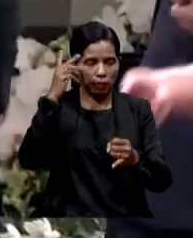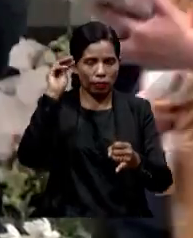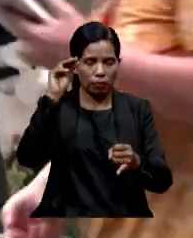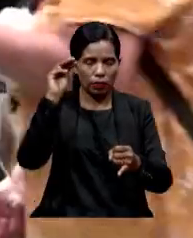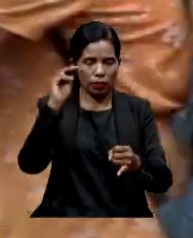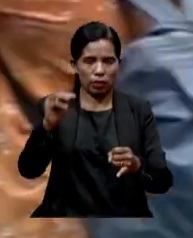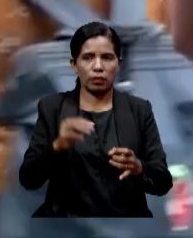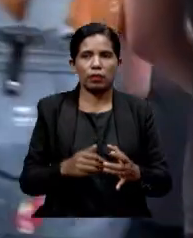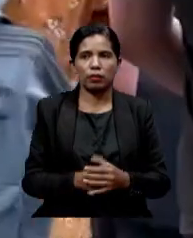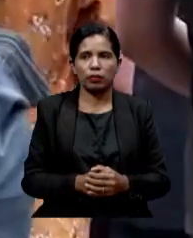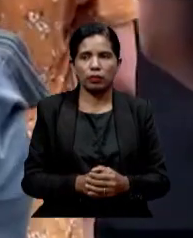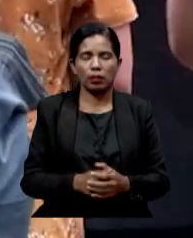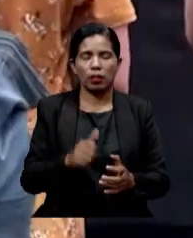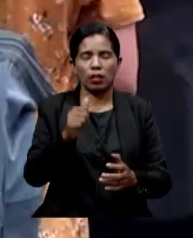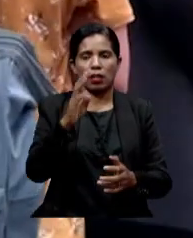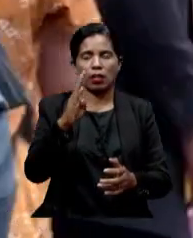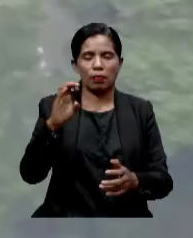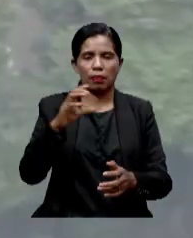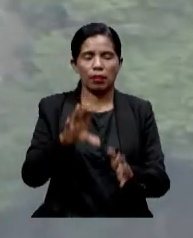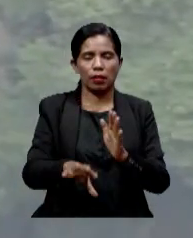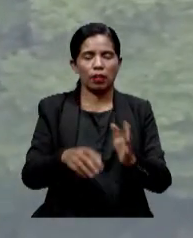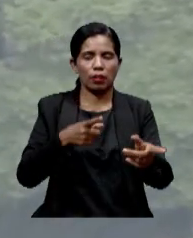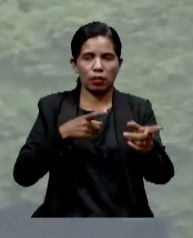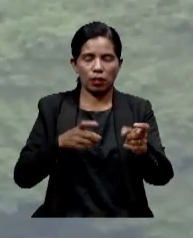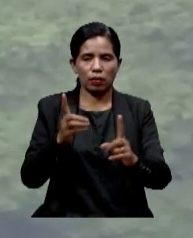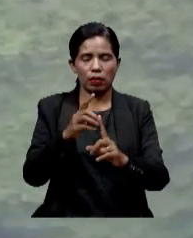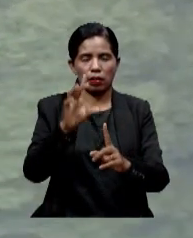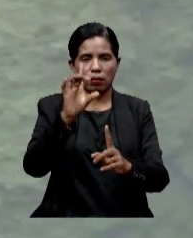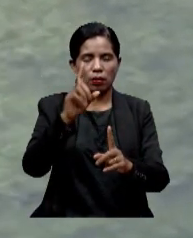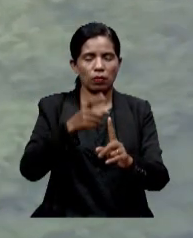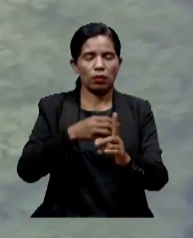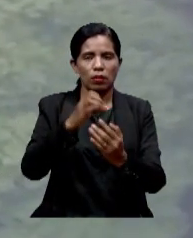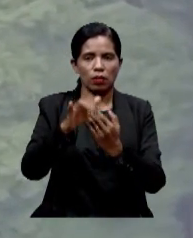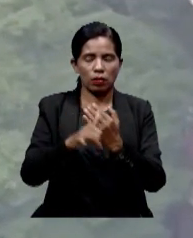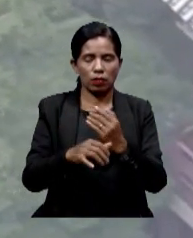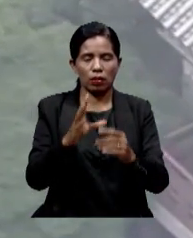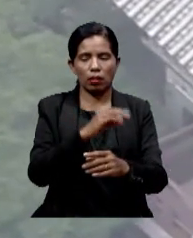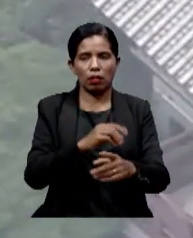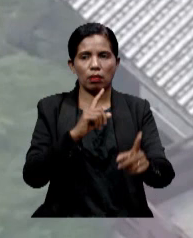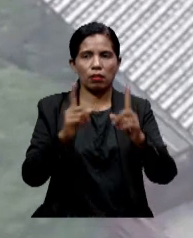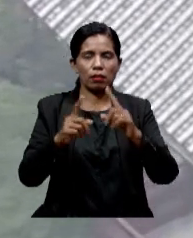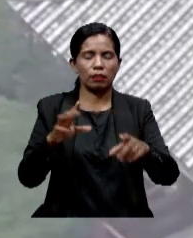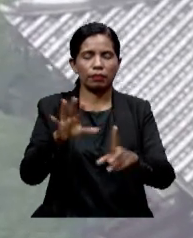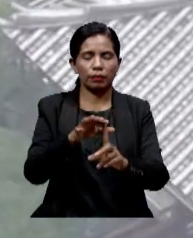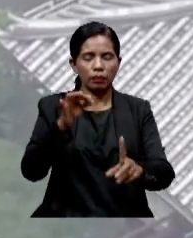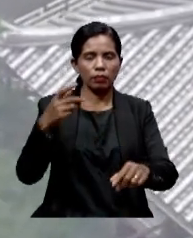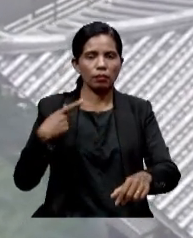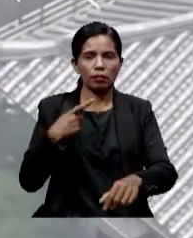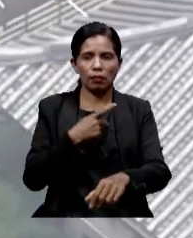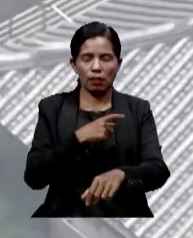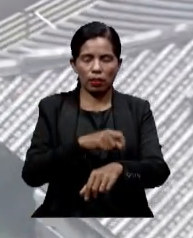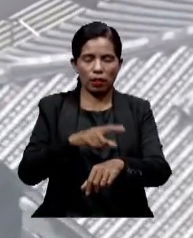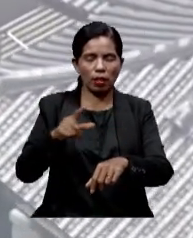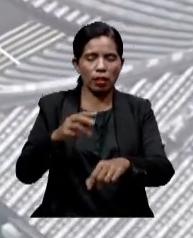ne. Abe retantiru ya loron walo fulan julho ba hira halau discurso e campanha ba eleição parlamentar e cidade nara